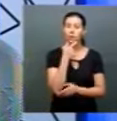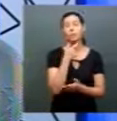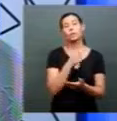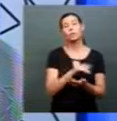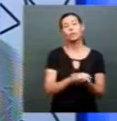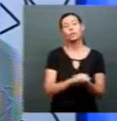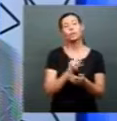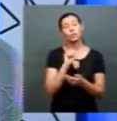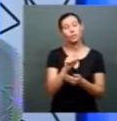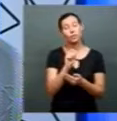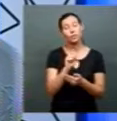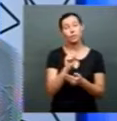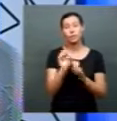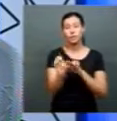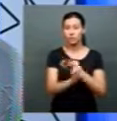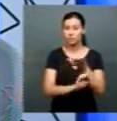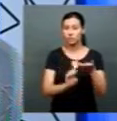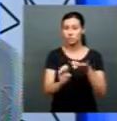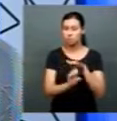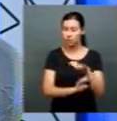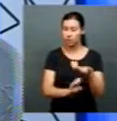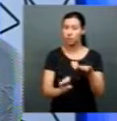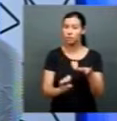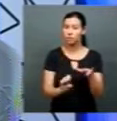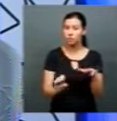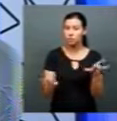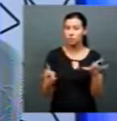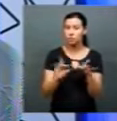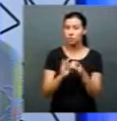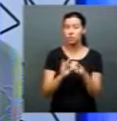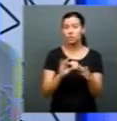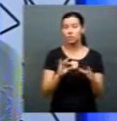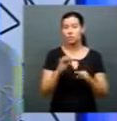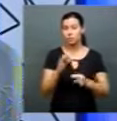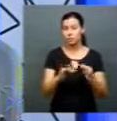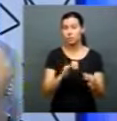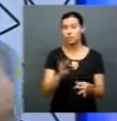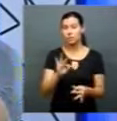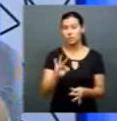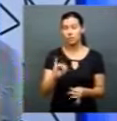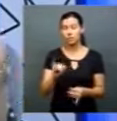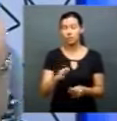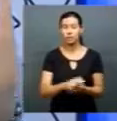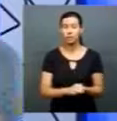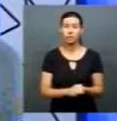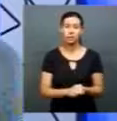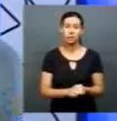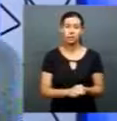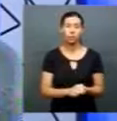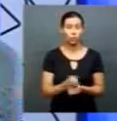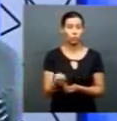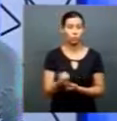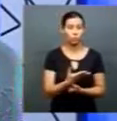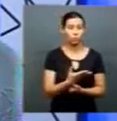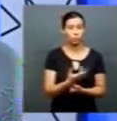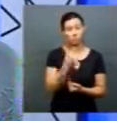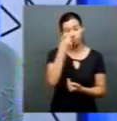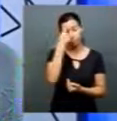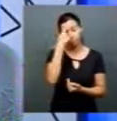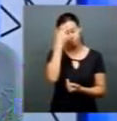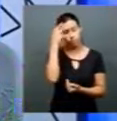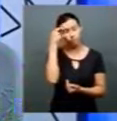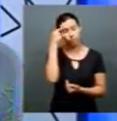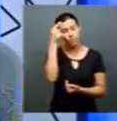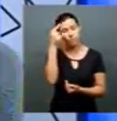ligadas à internet e tecnologia de informação, e mais recentemente até. Então, criou-se nas pessoas esse